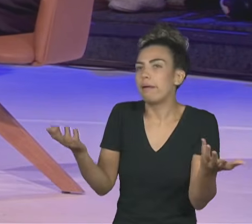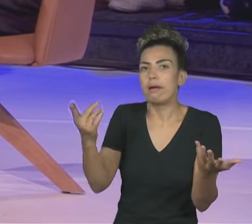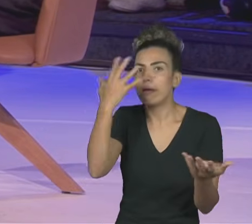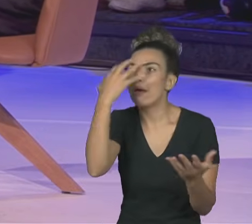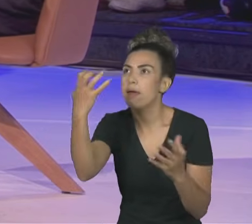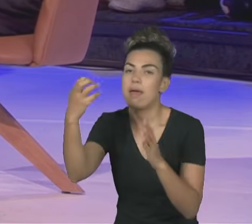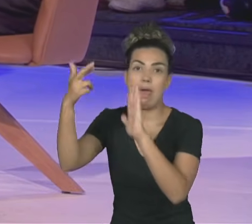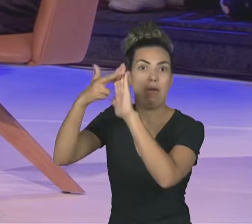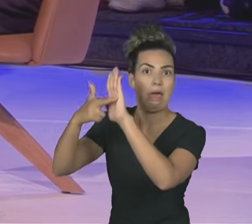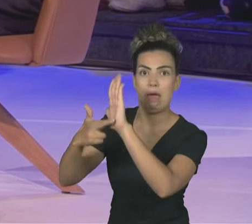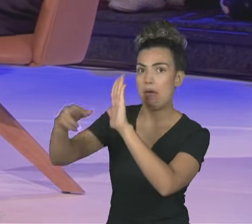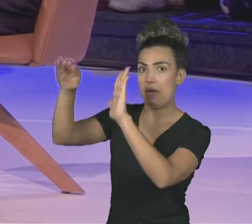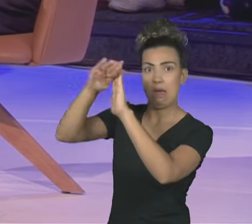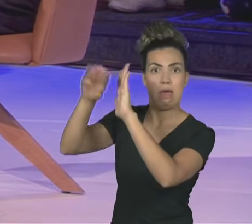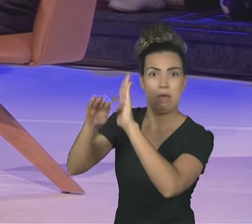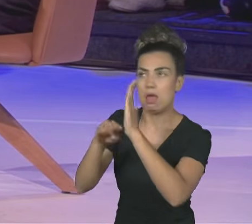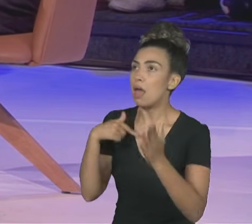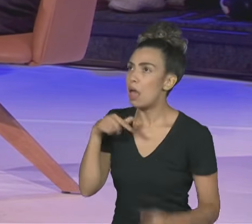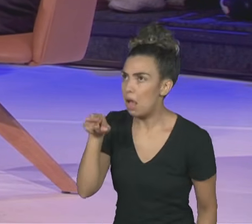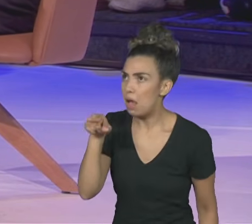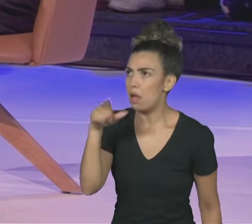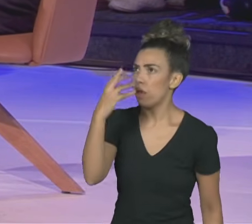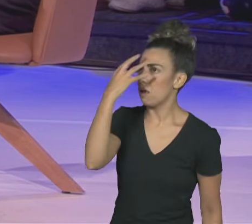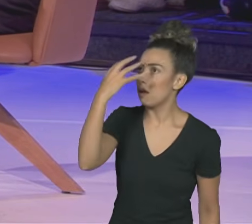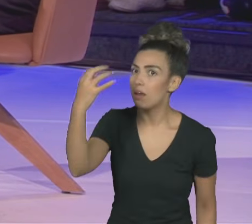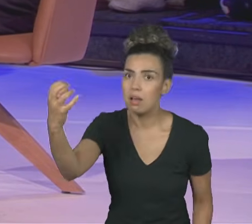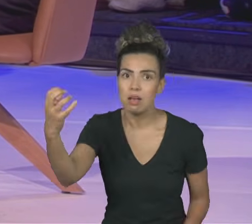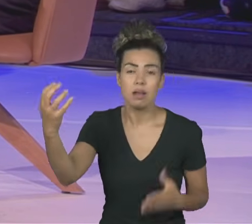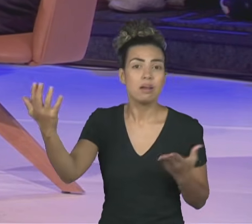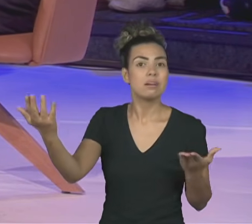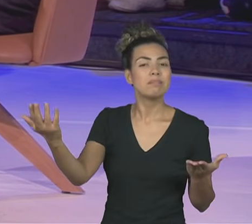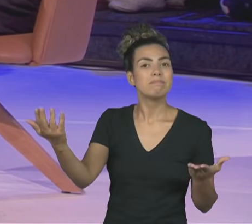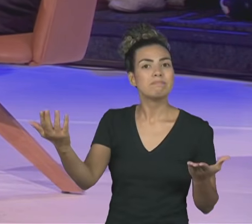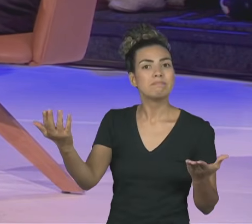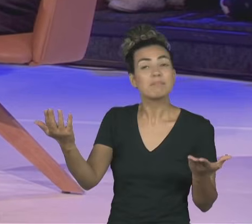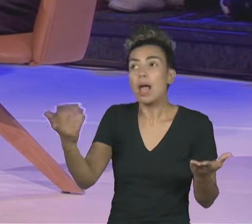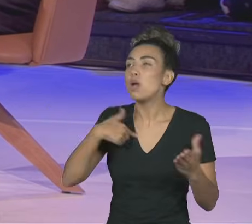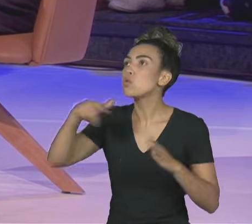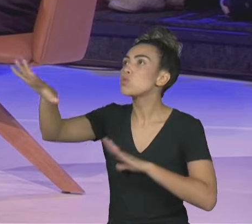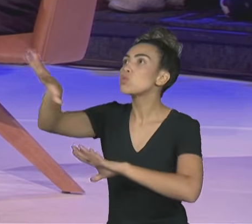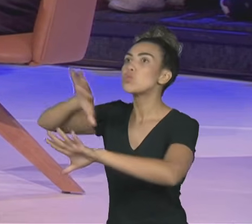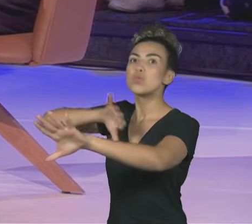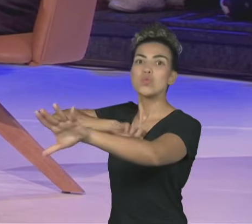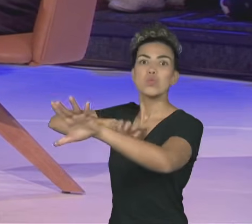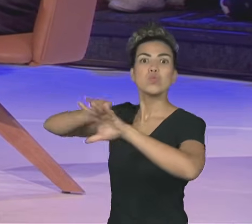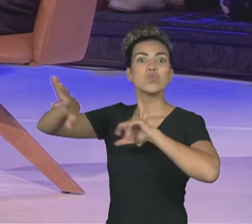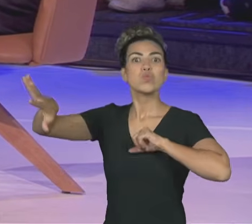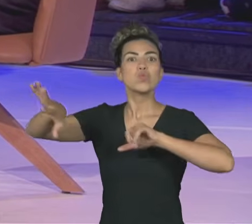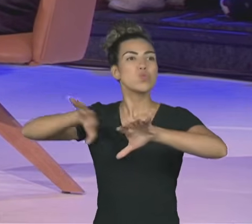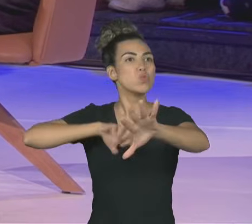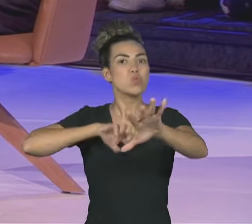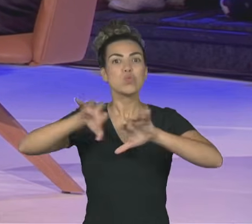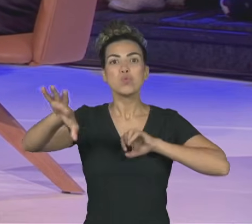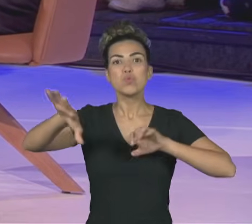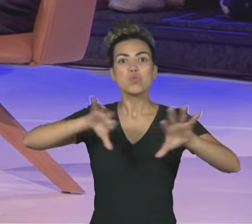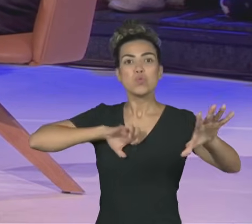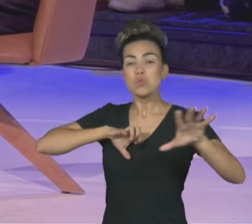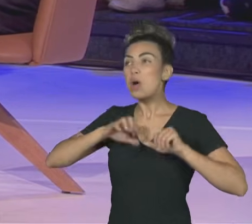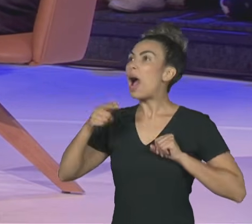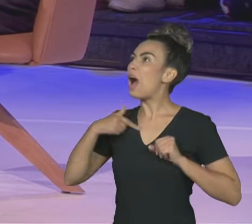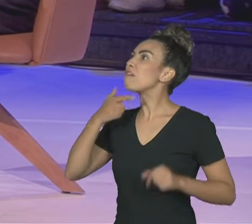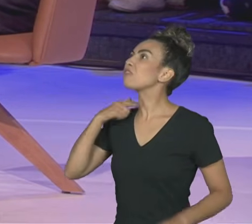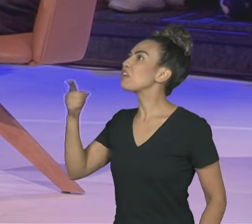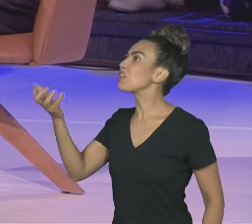Mestras e preceitos que no fundo compõem. É de lá que você vai extrair, enfim, onde é que está o seu desejo.